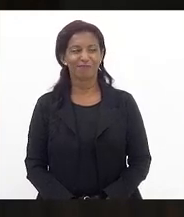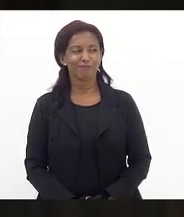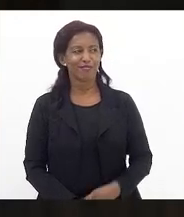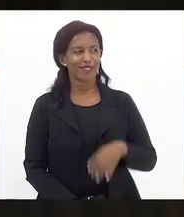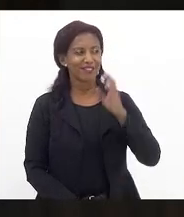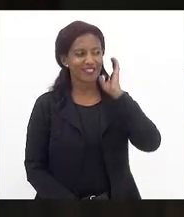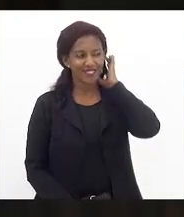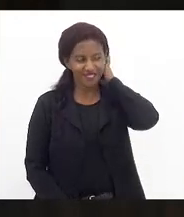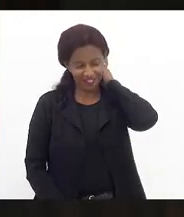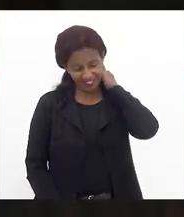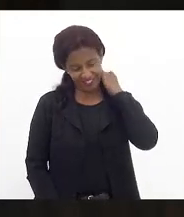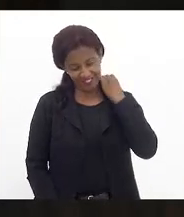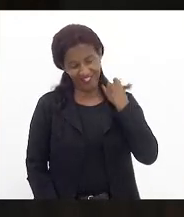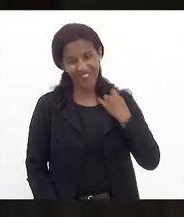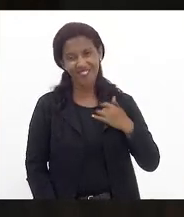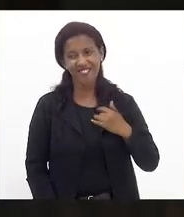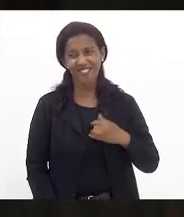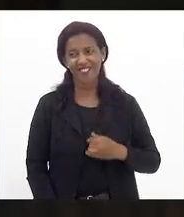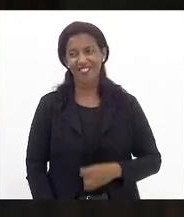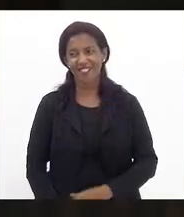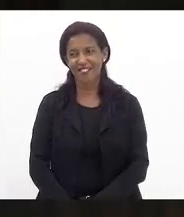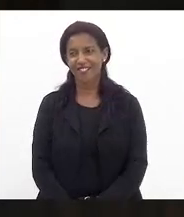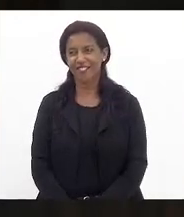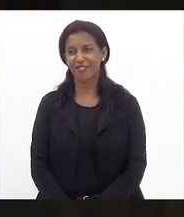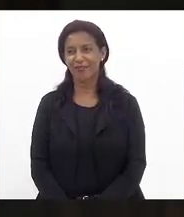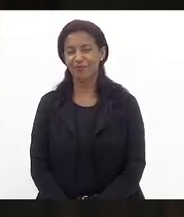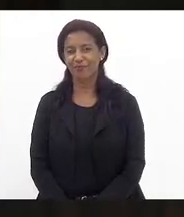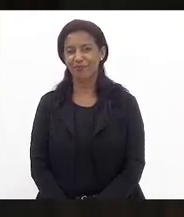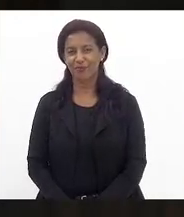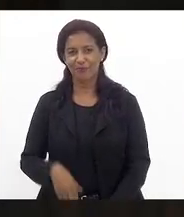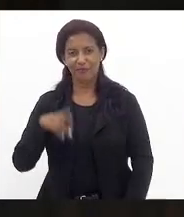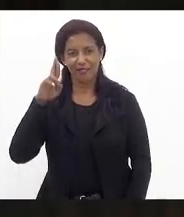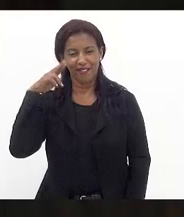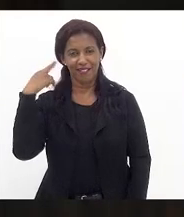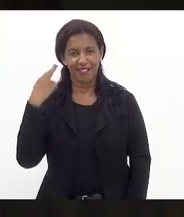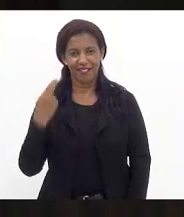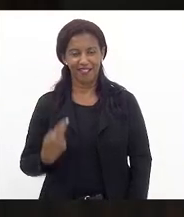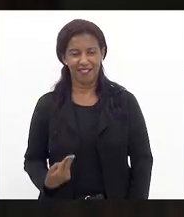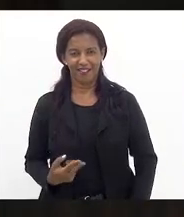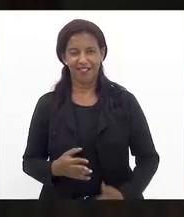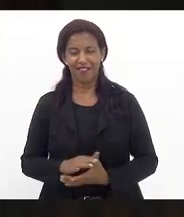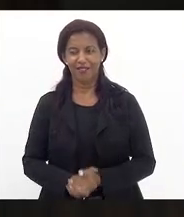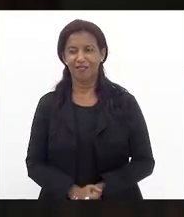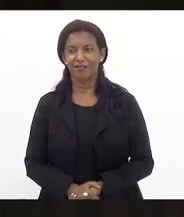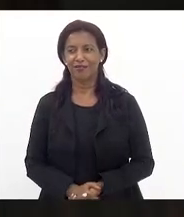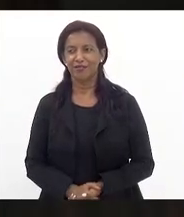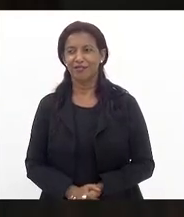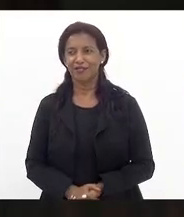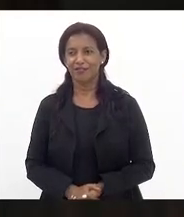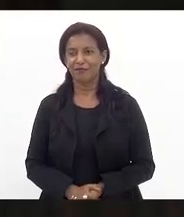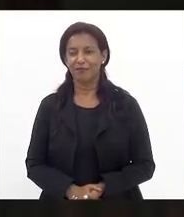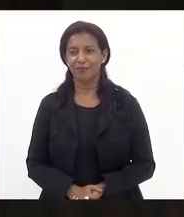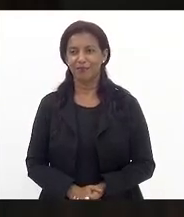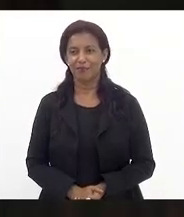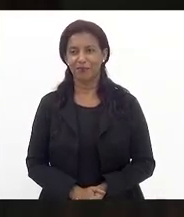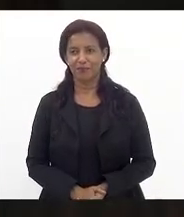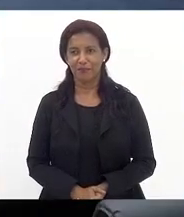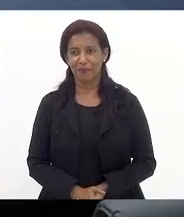Marta Rocha. A nobre deputada Renata Souza. Vossa Excelência dispõe de 10 minutos no tempo